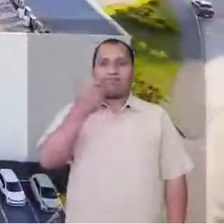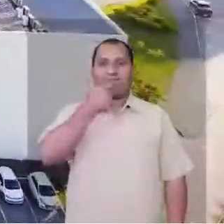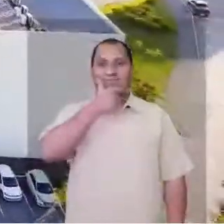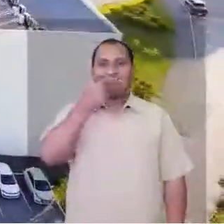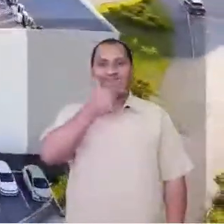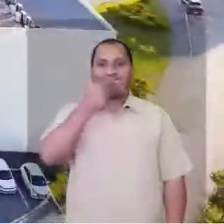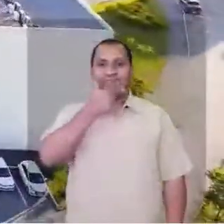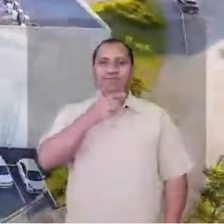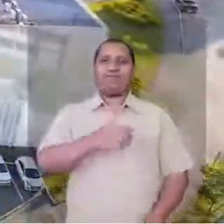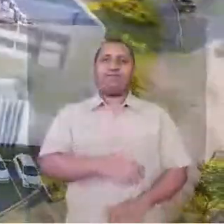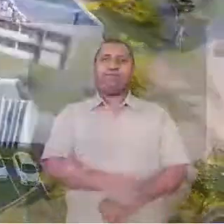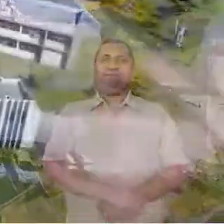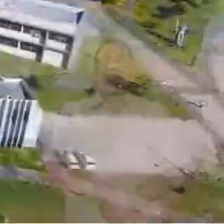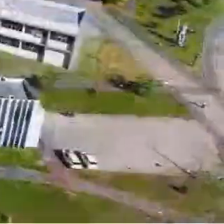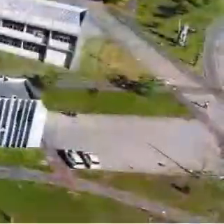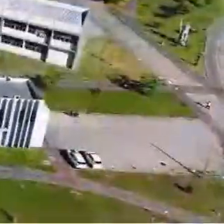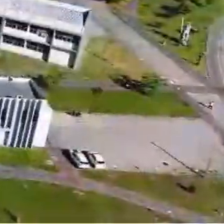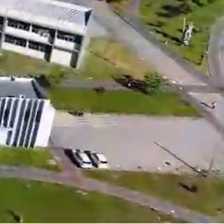Alegrete.